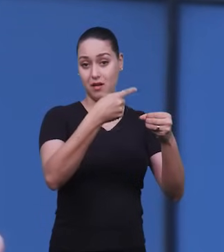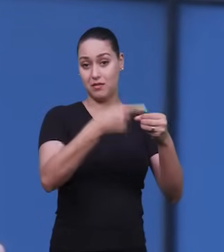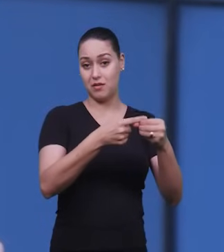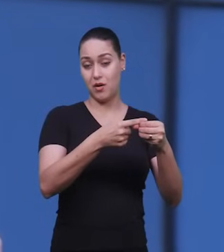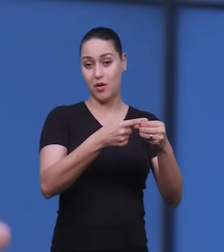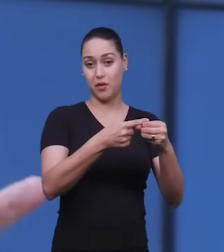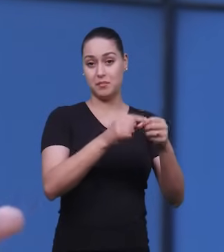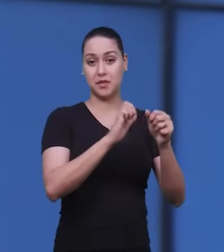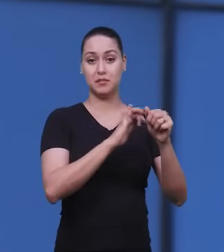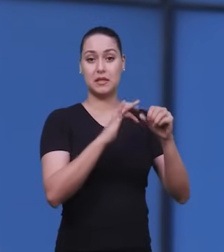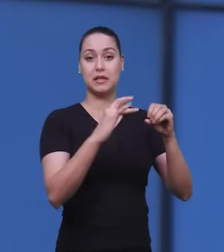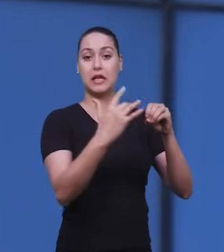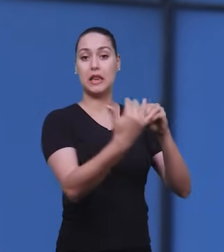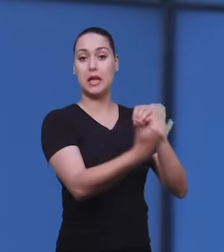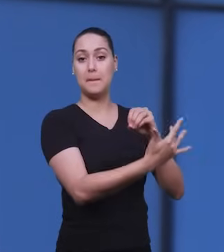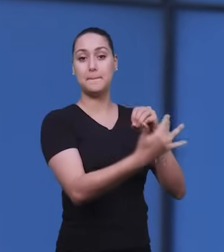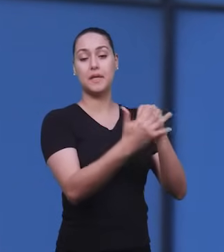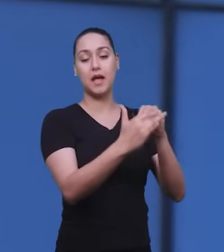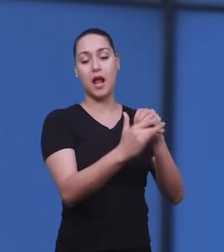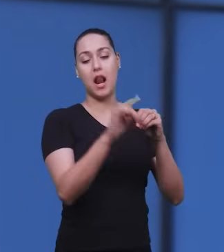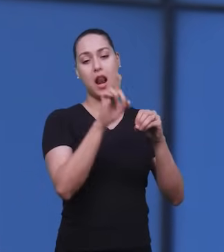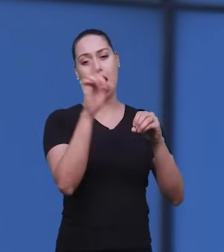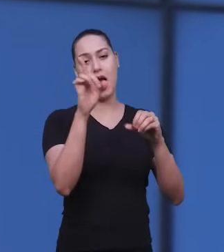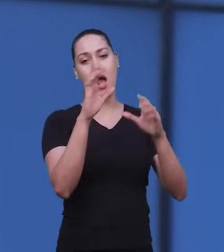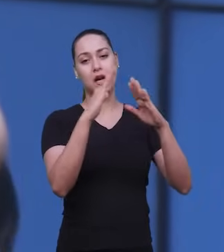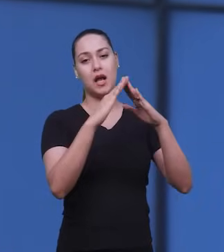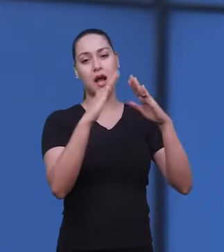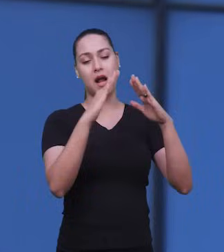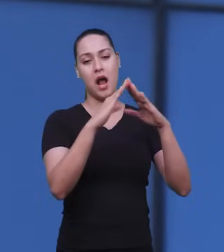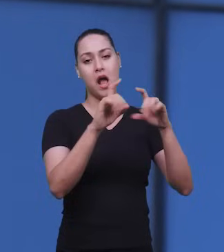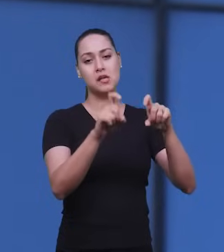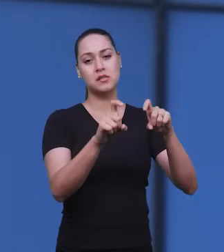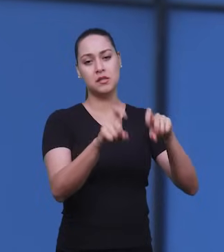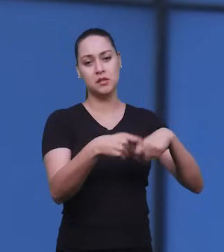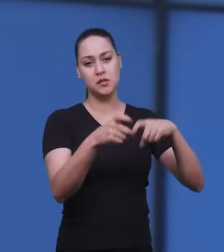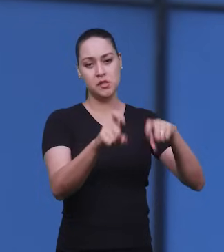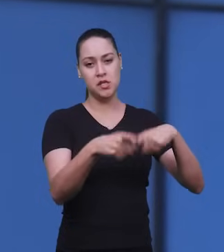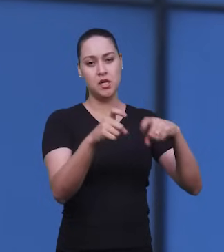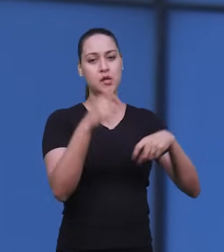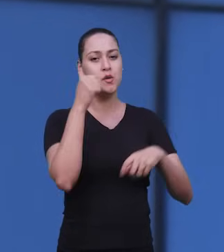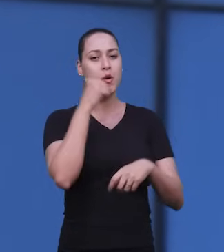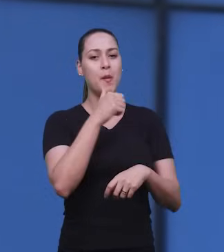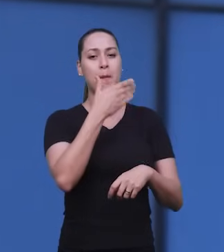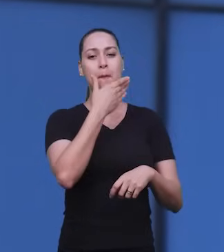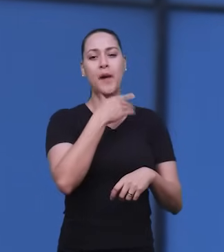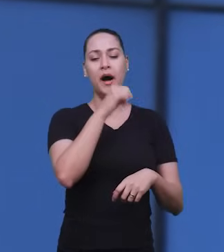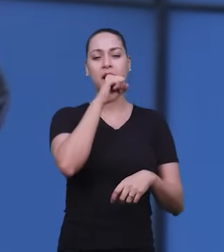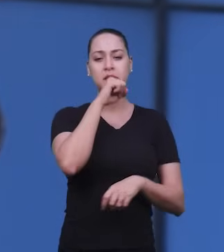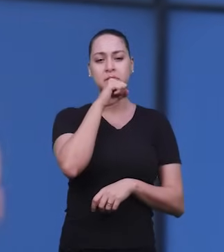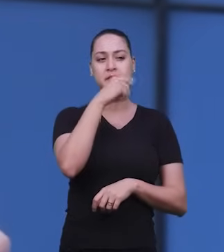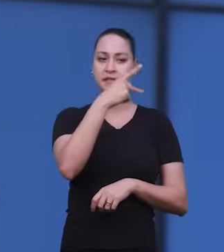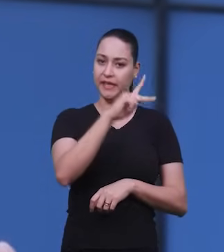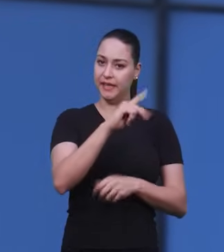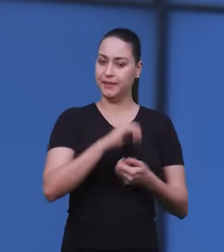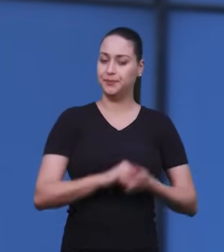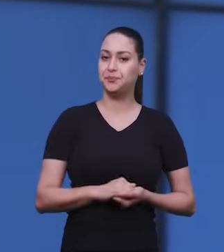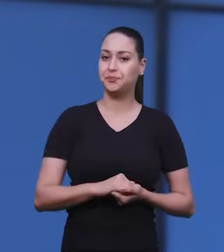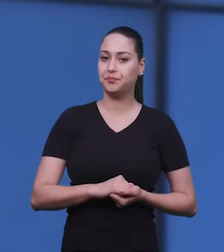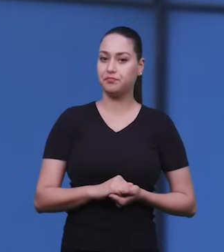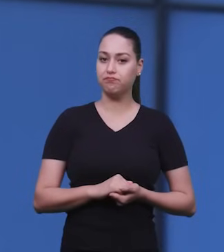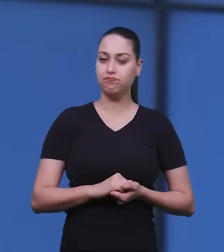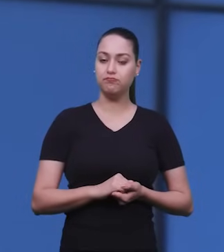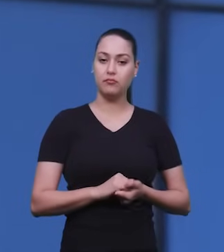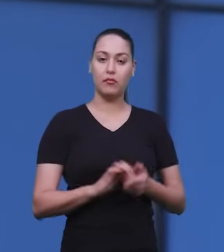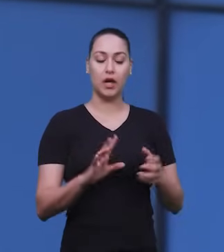a pandemia lá na casa dos pais, no sítio. Quando ela chegou lá, ela foi